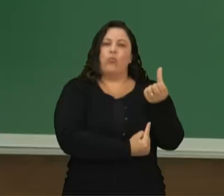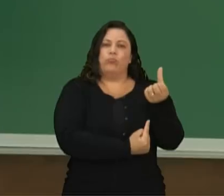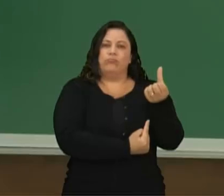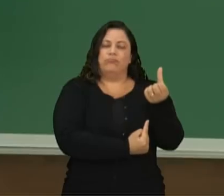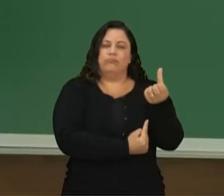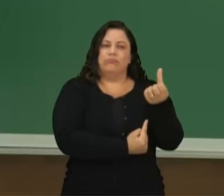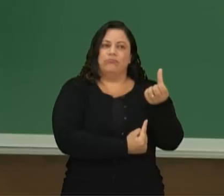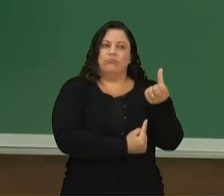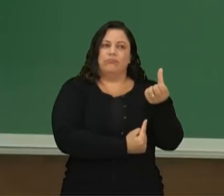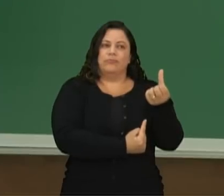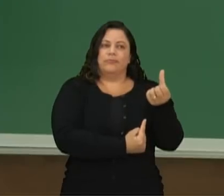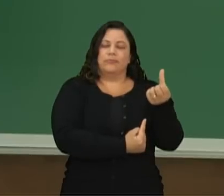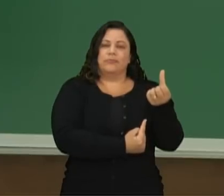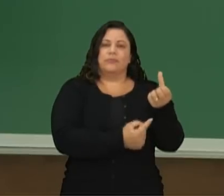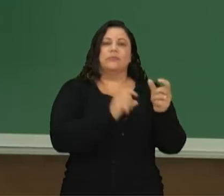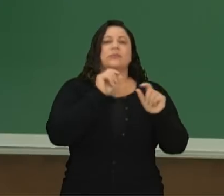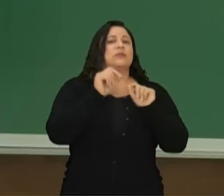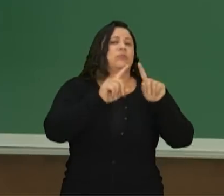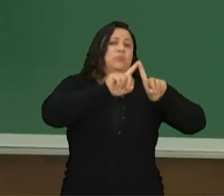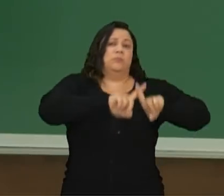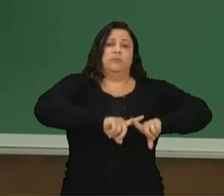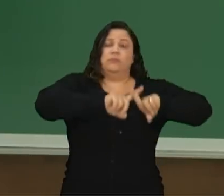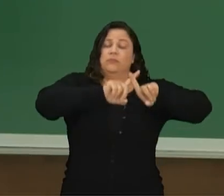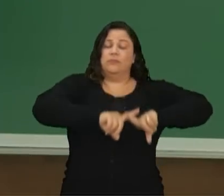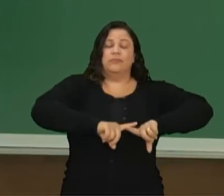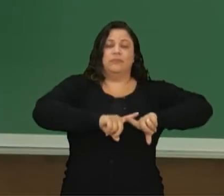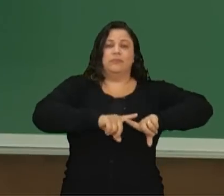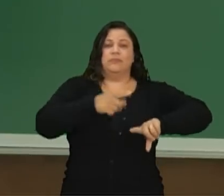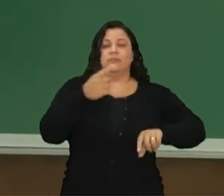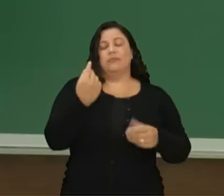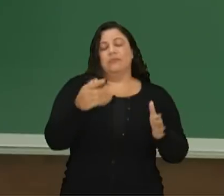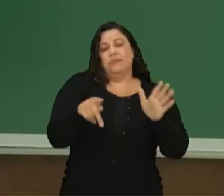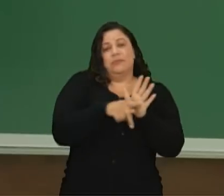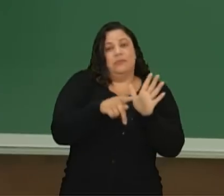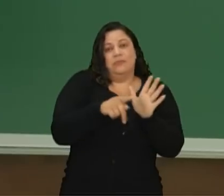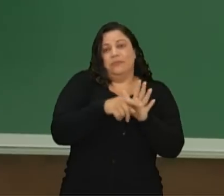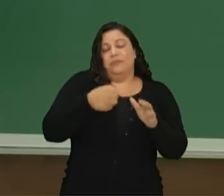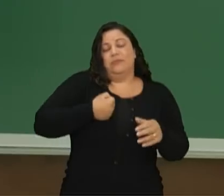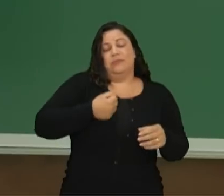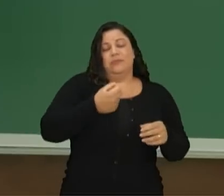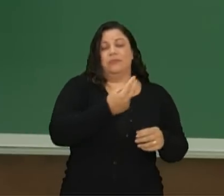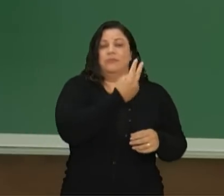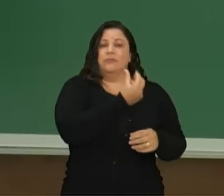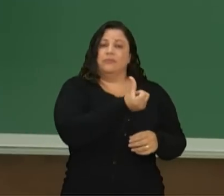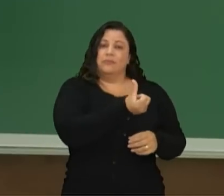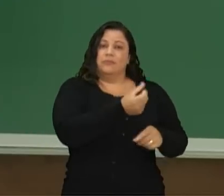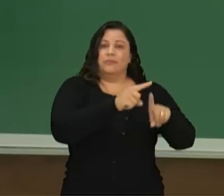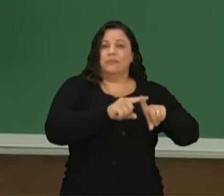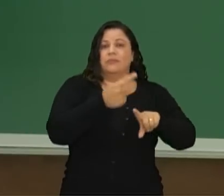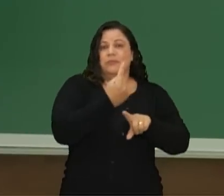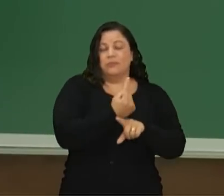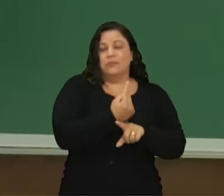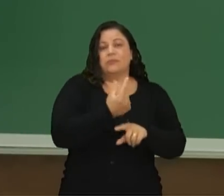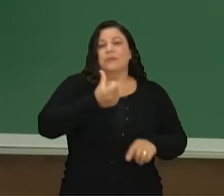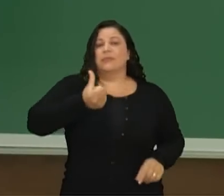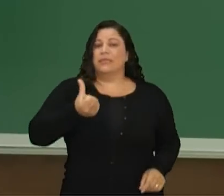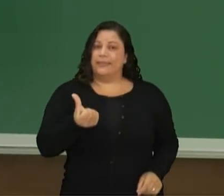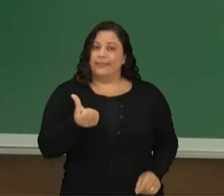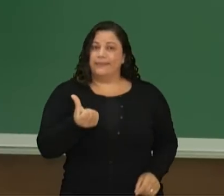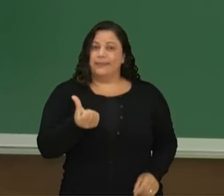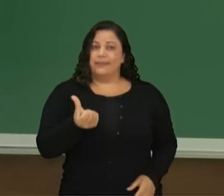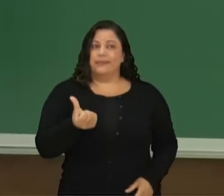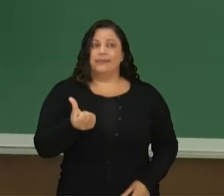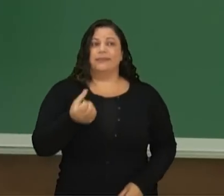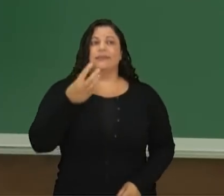1. Então, qualquer multiplicação por 1 é o próprio número, né? Então, resultou em 15 mais